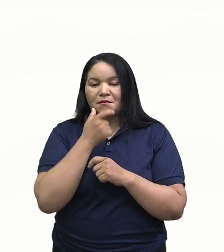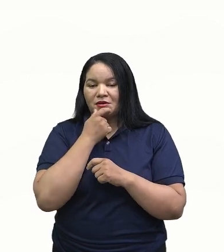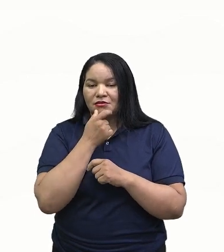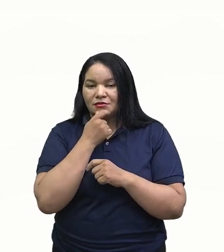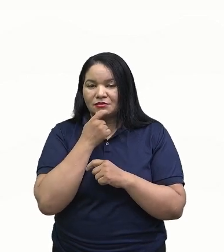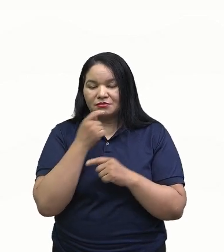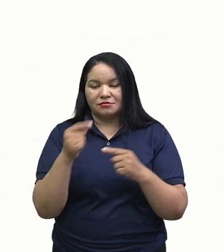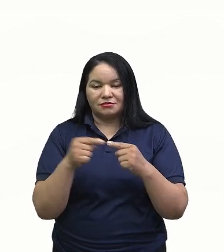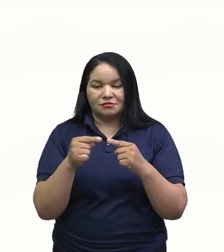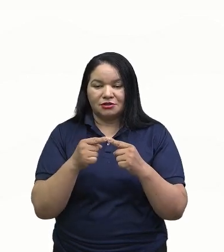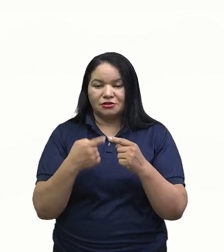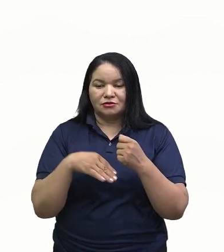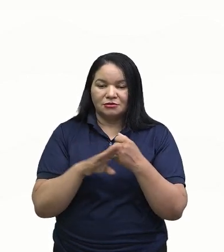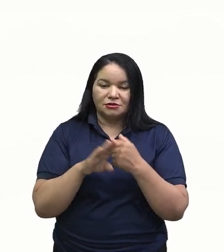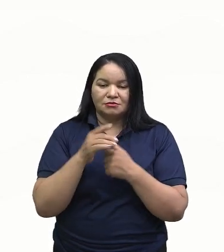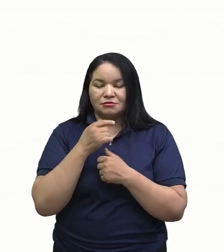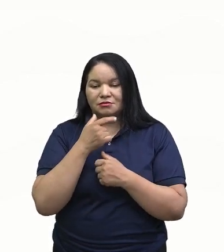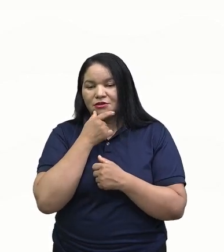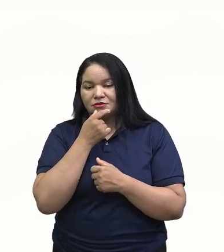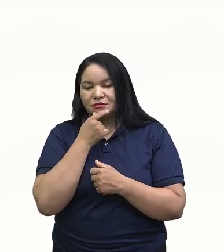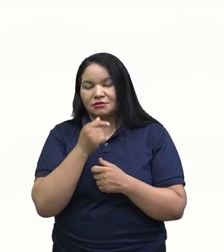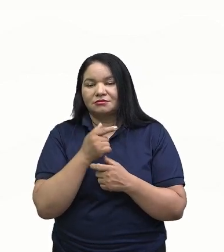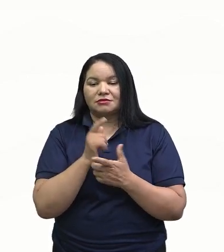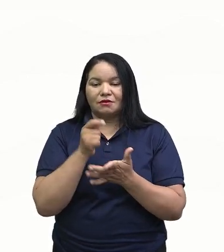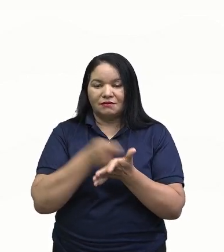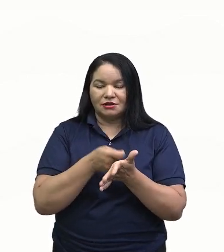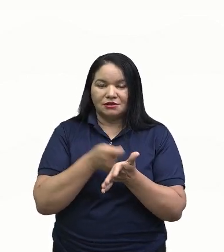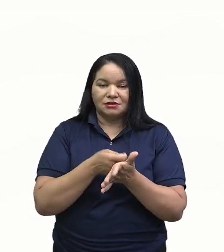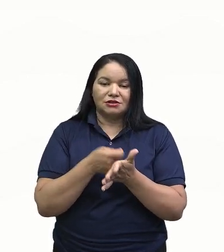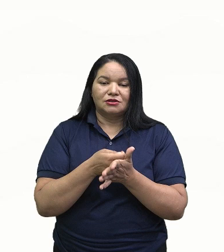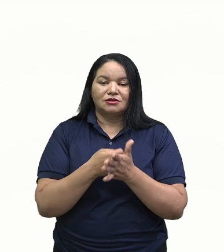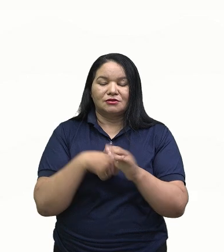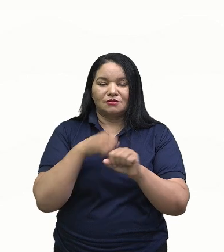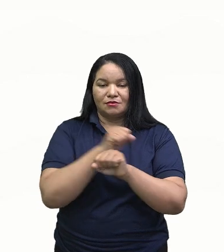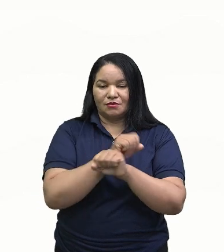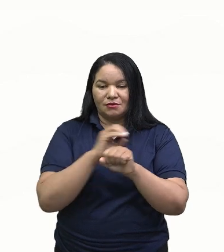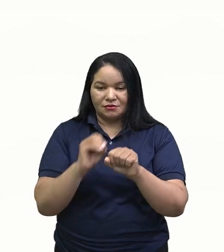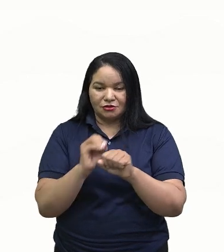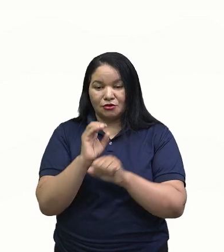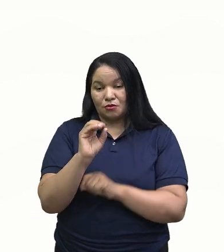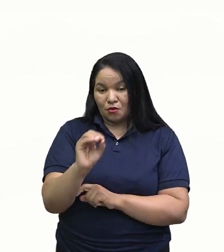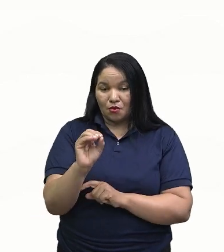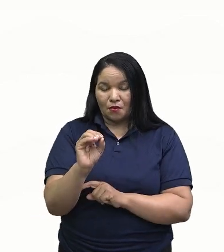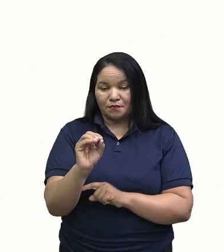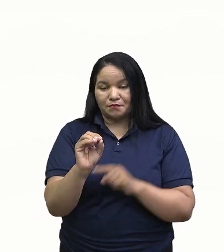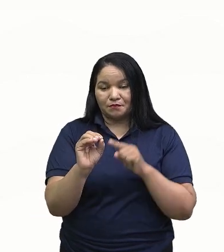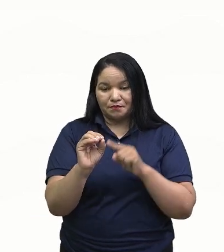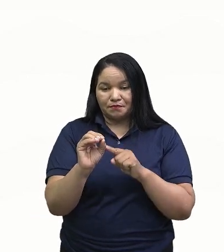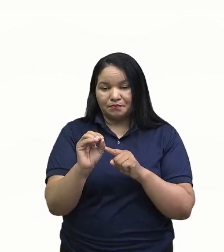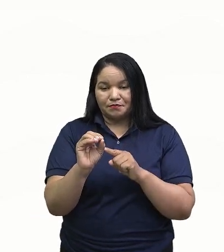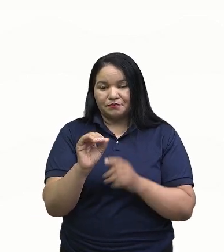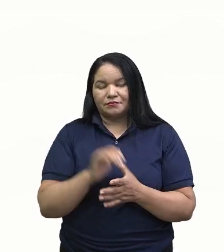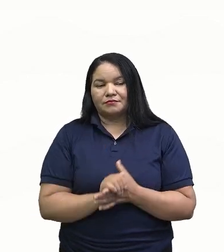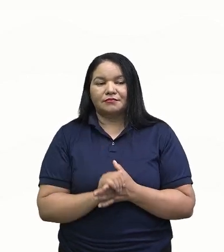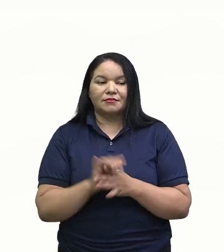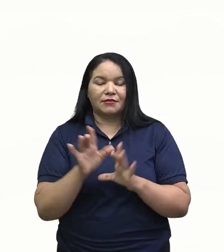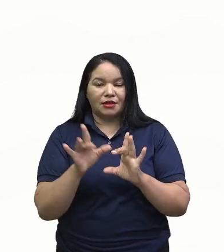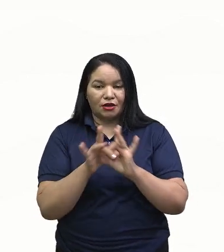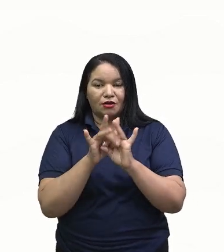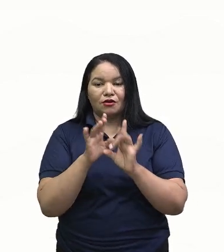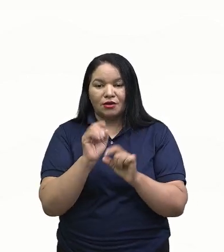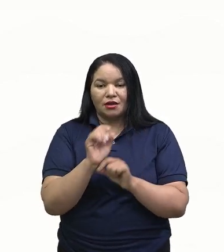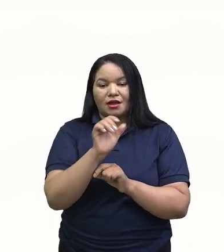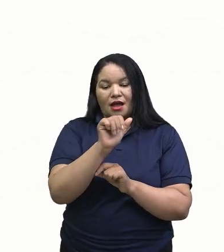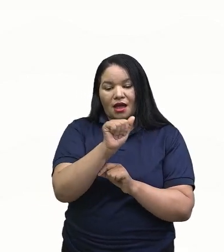Então, está no masculino, exige o artigo o. Então, vai formar o ao. Irei